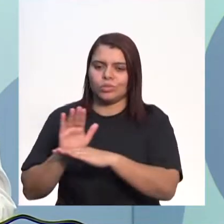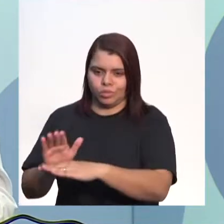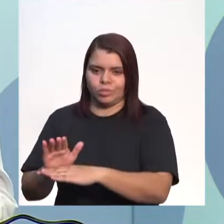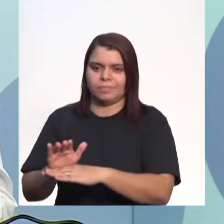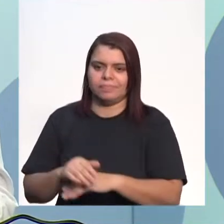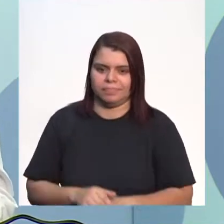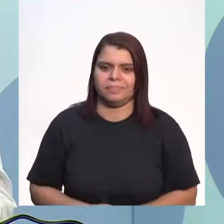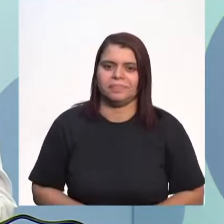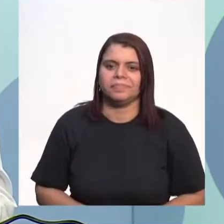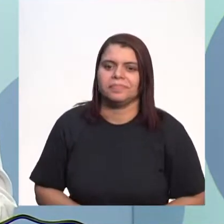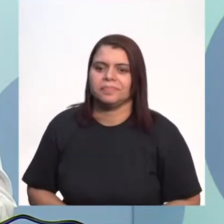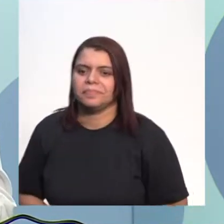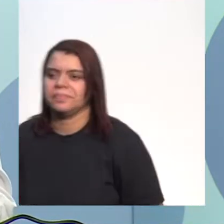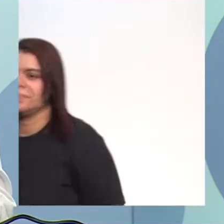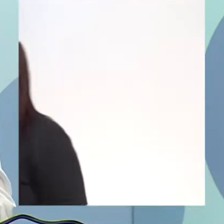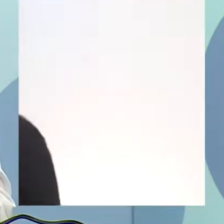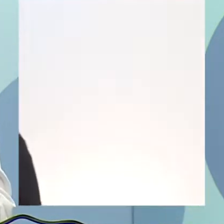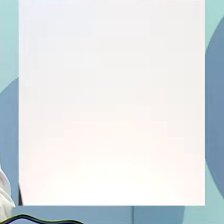professor.